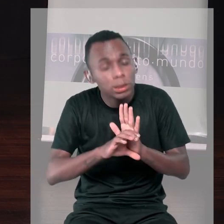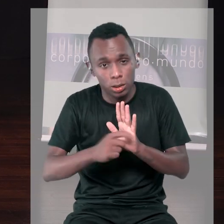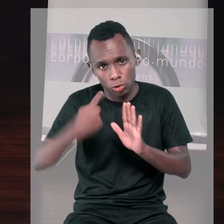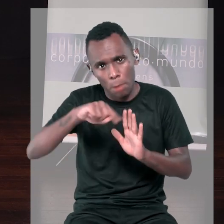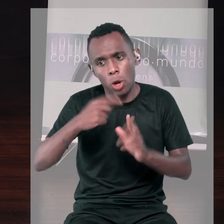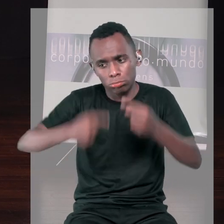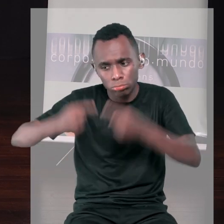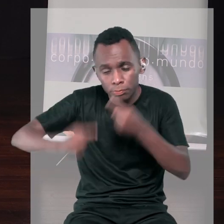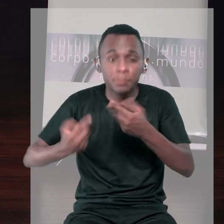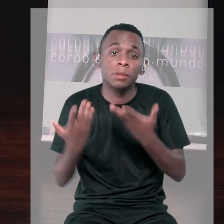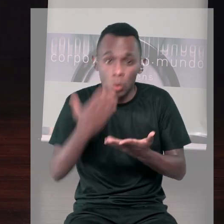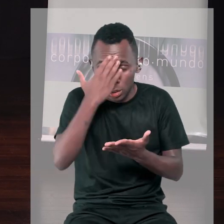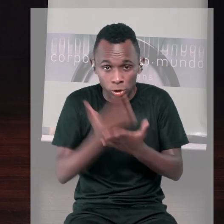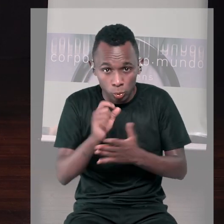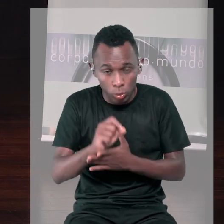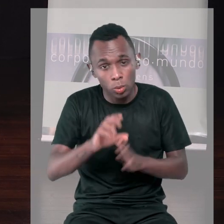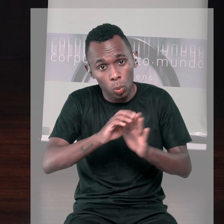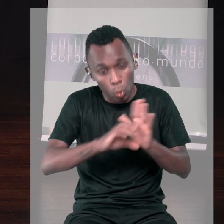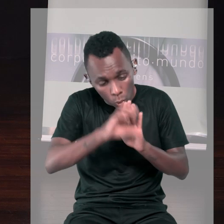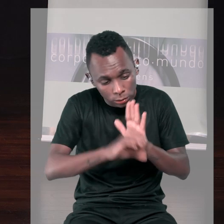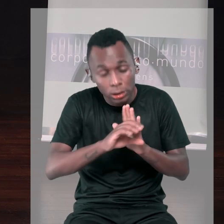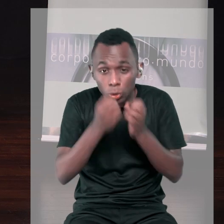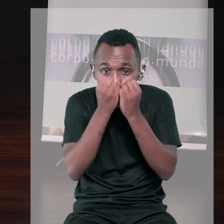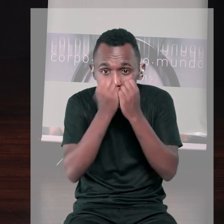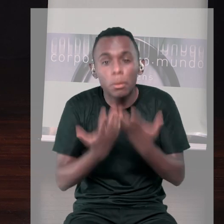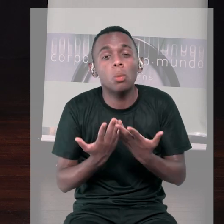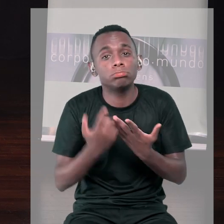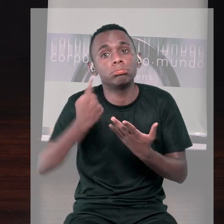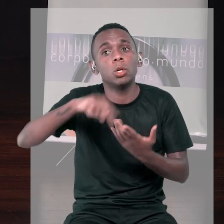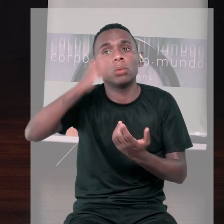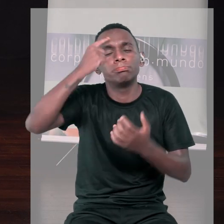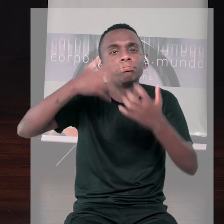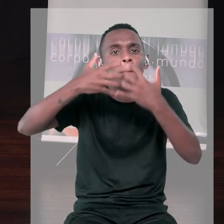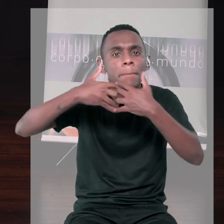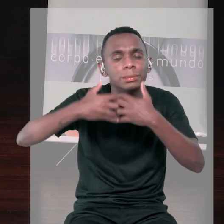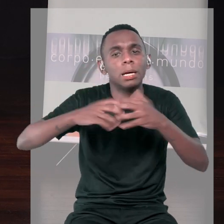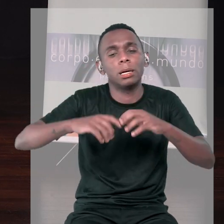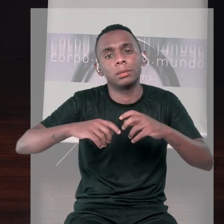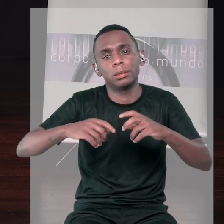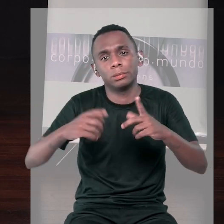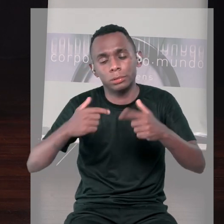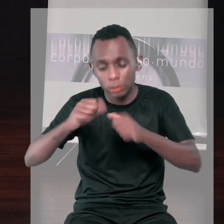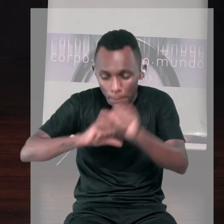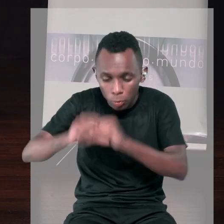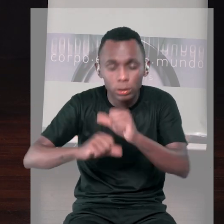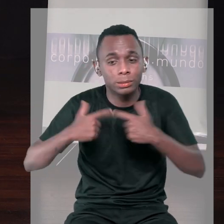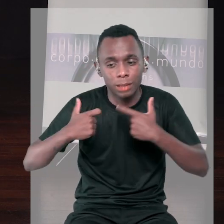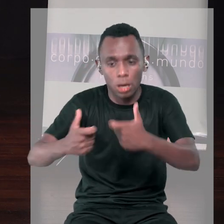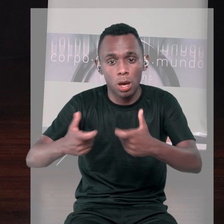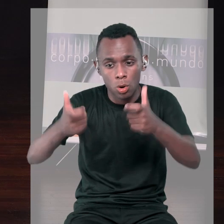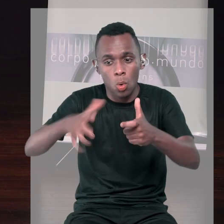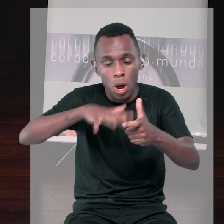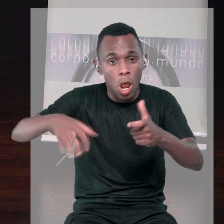acho que uma boa ferramenta conceitual para pensarmos as transformações da guerra num novo espírito que